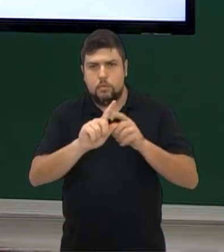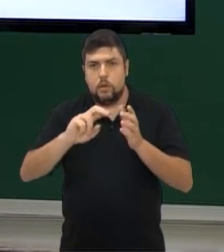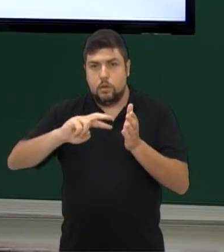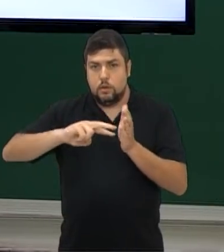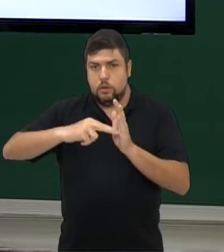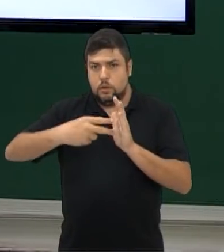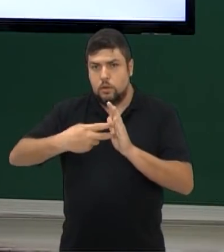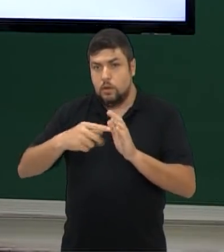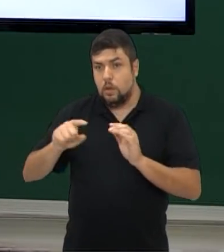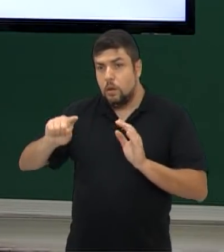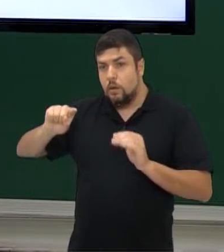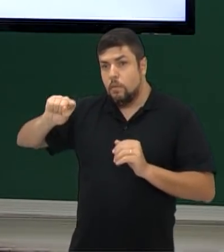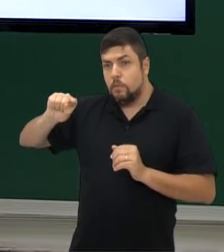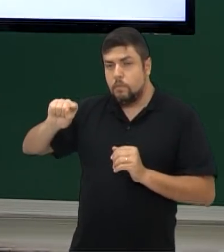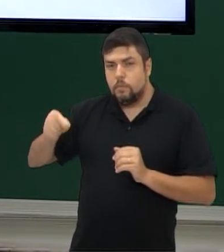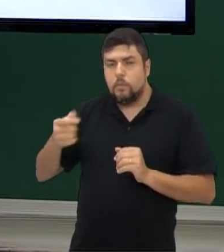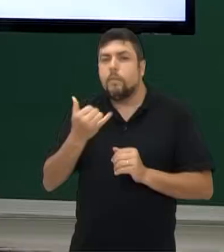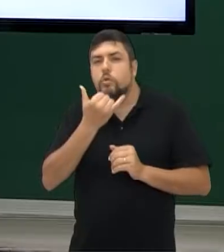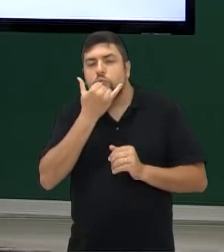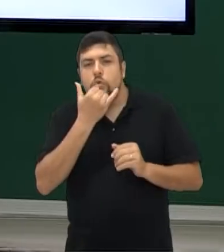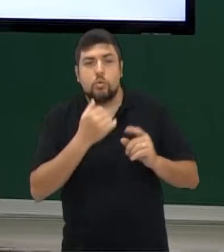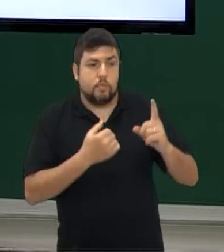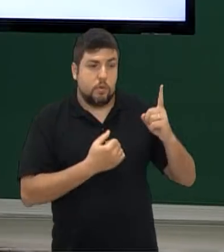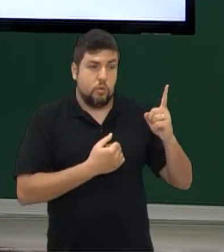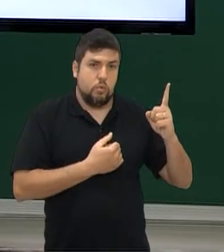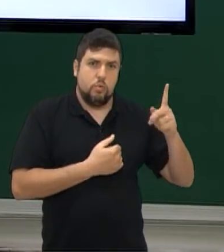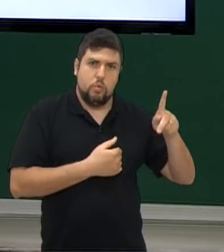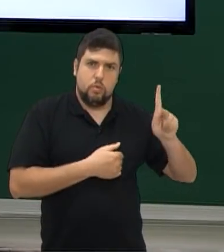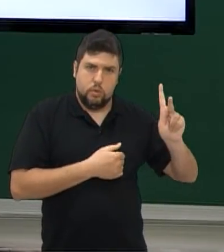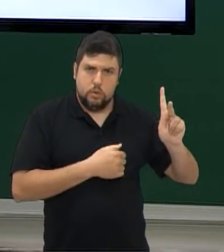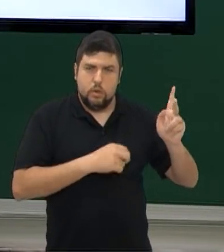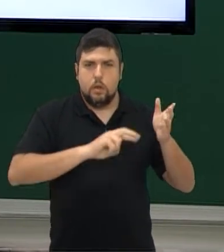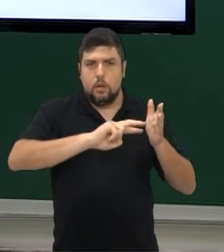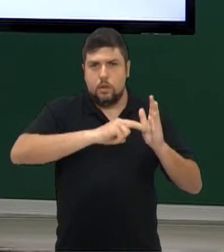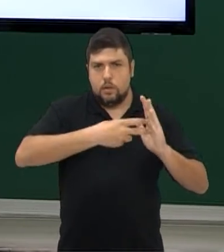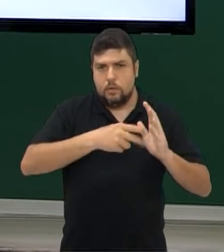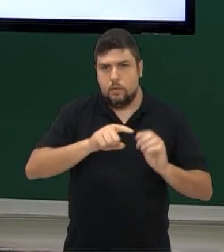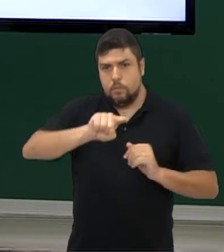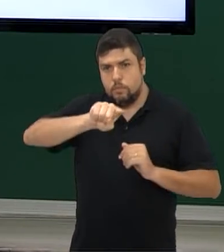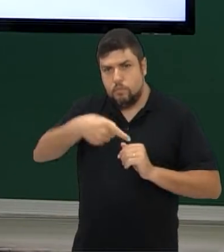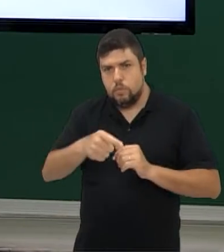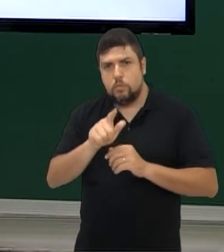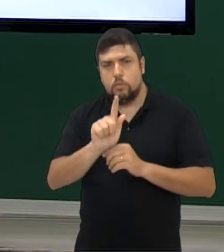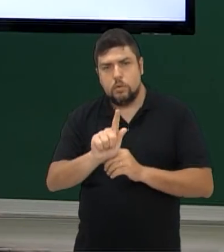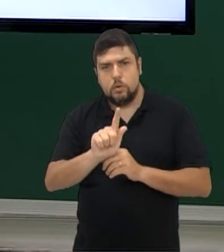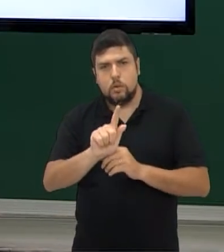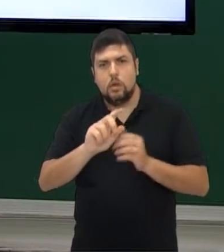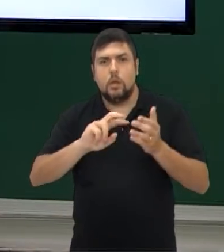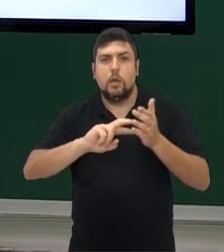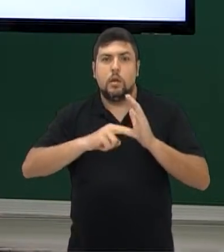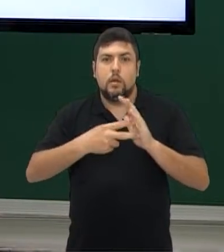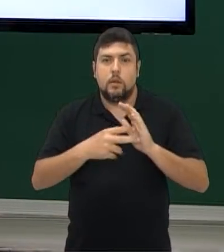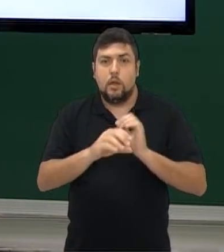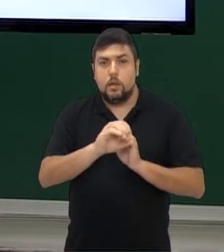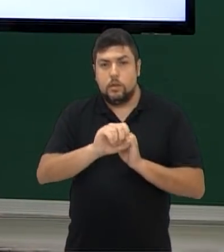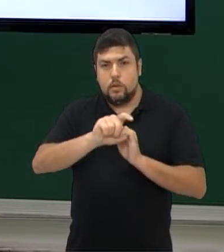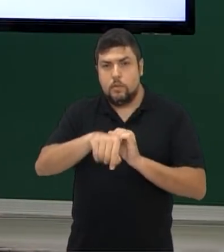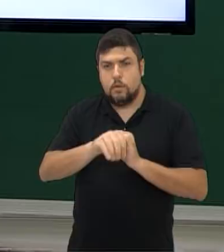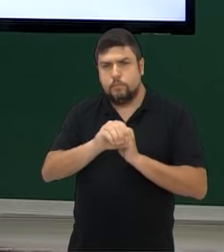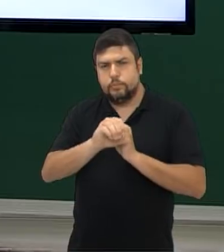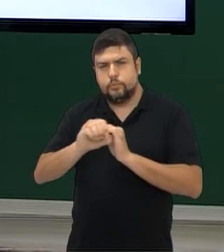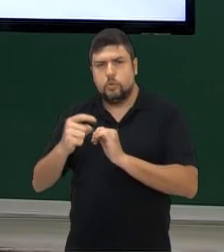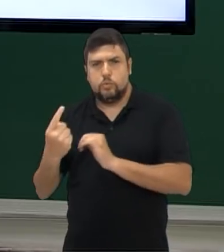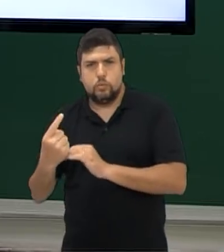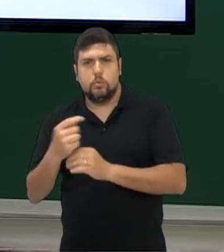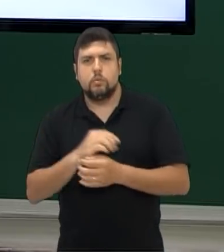1 quilo tem 1000 gramas, significa que a grama é 1 milésimo do quilo. Mas